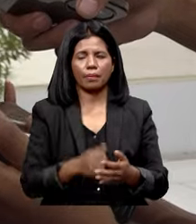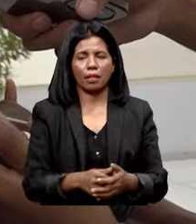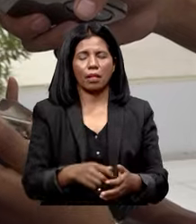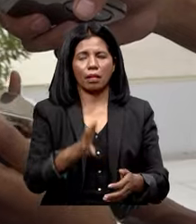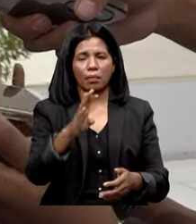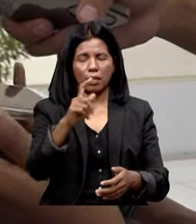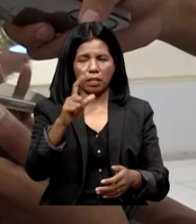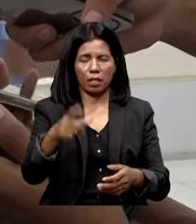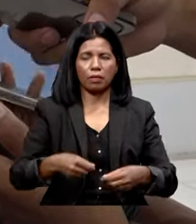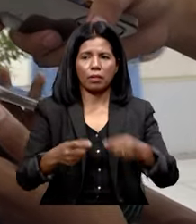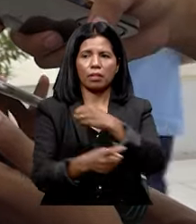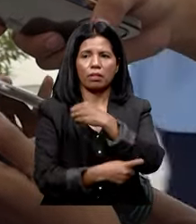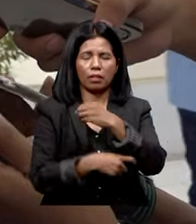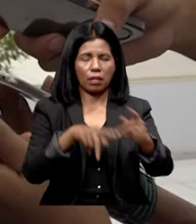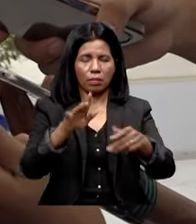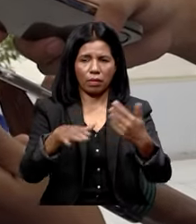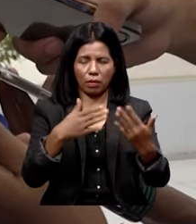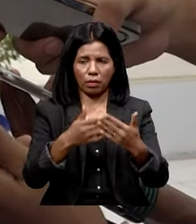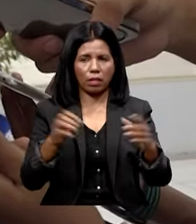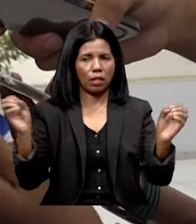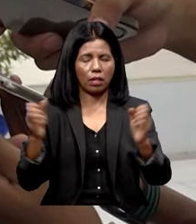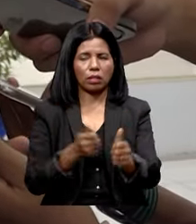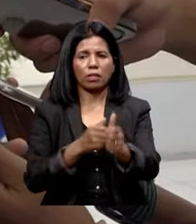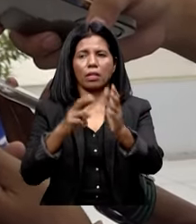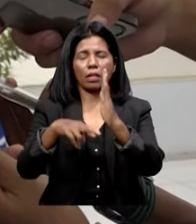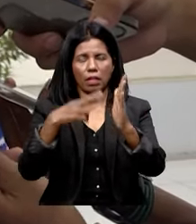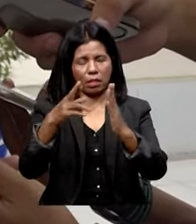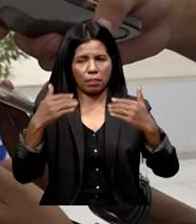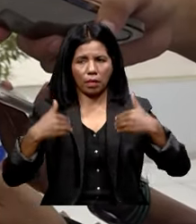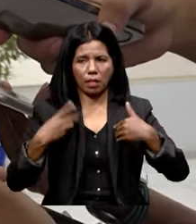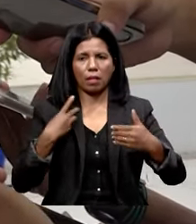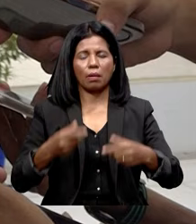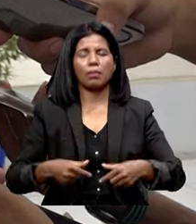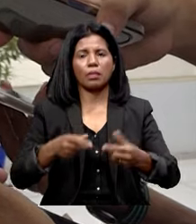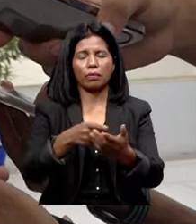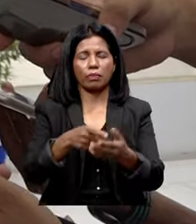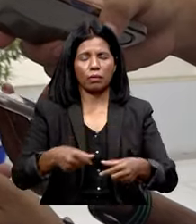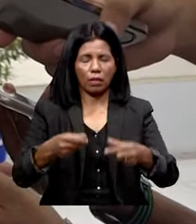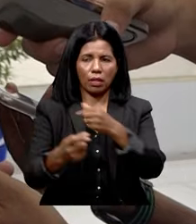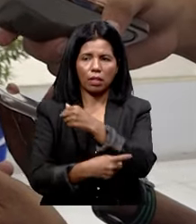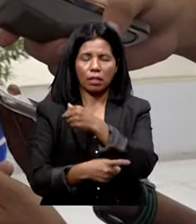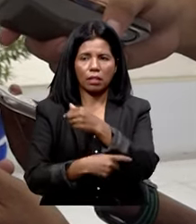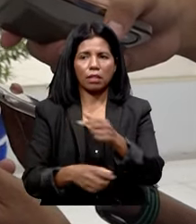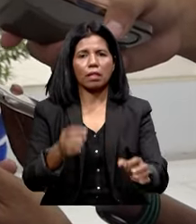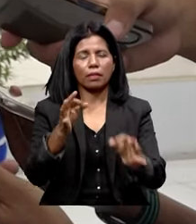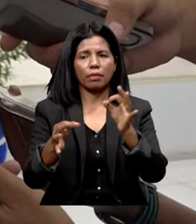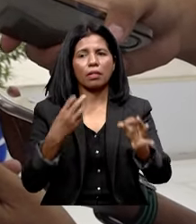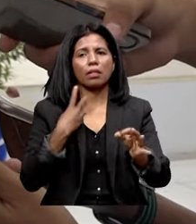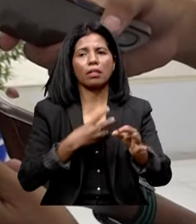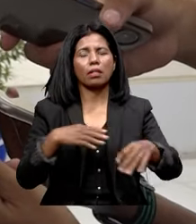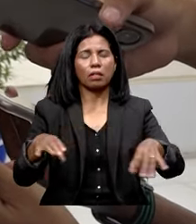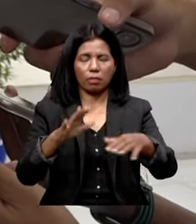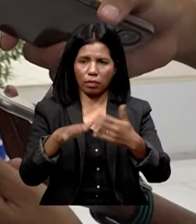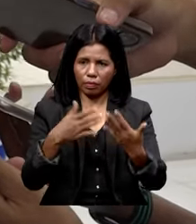ela sanção baixa e tem consumidores neve mas la cumpre regras neve já a minha aplica ela só que itan ini sistema se